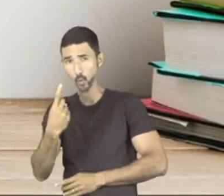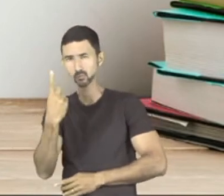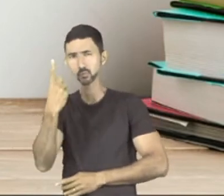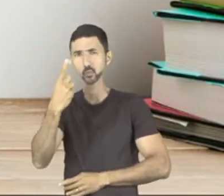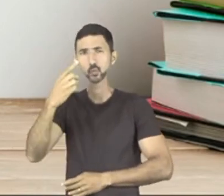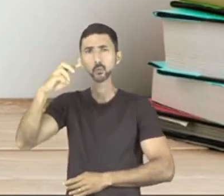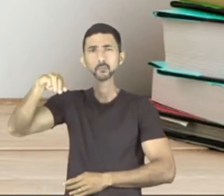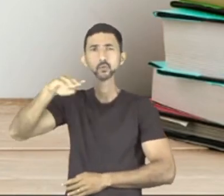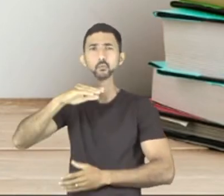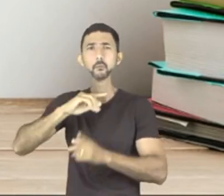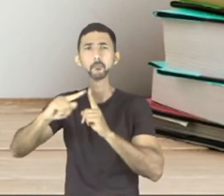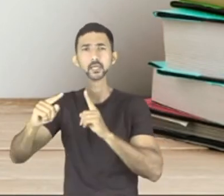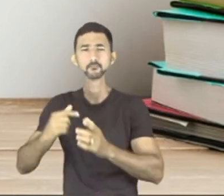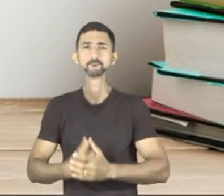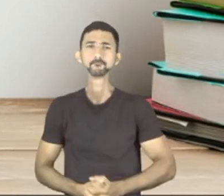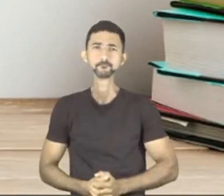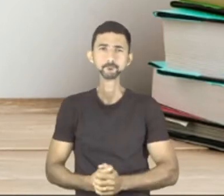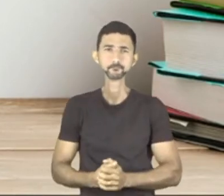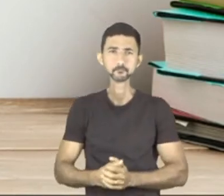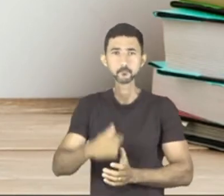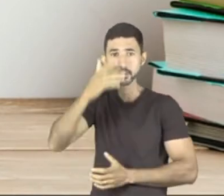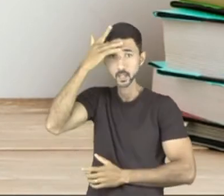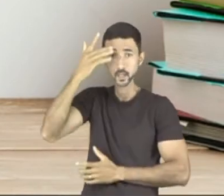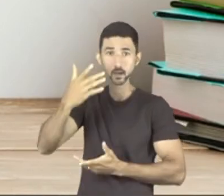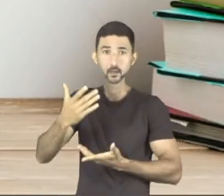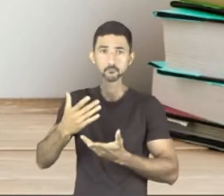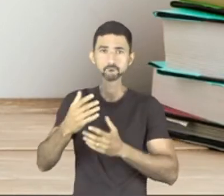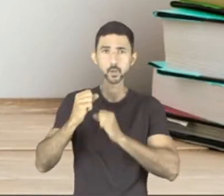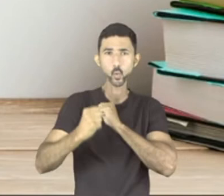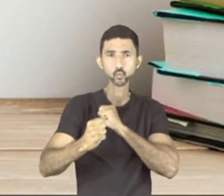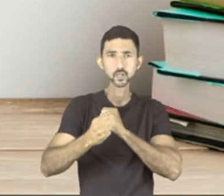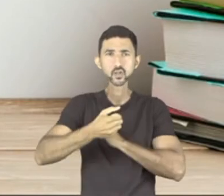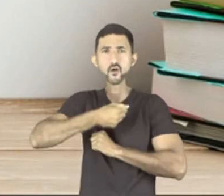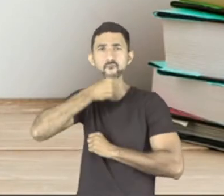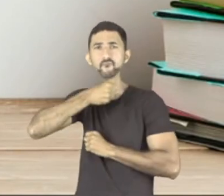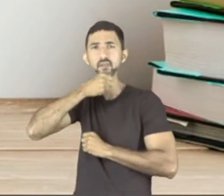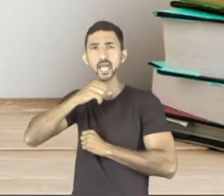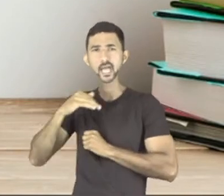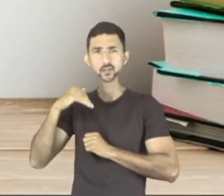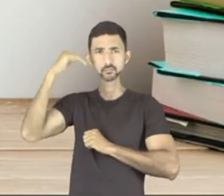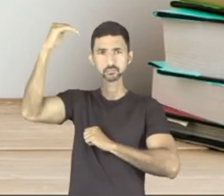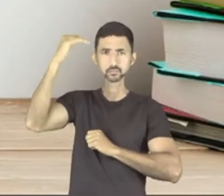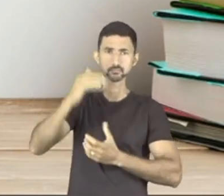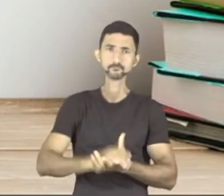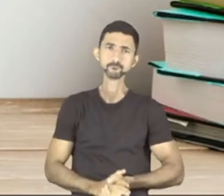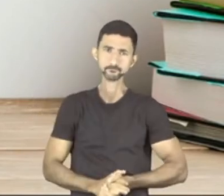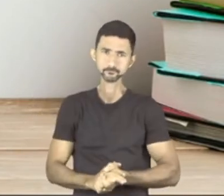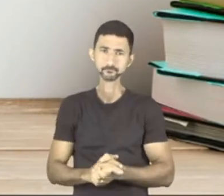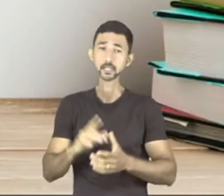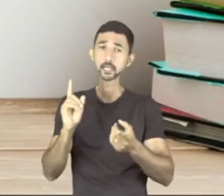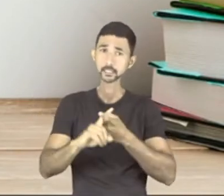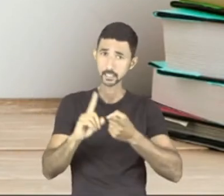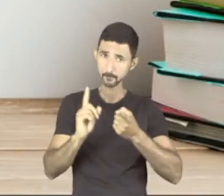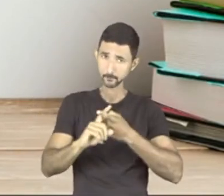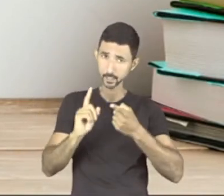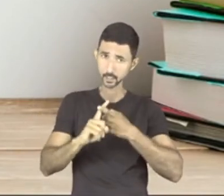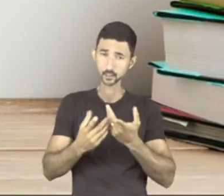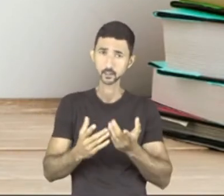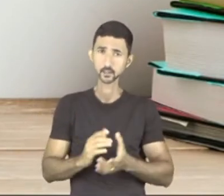meio. Os lutadores mais velhos também, né, chamados de Master, acima de 30 anos,